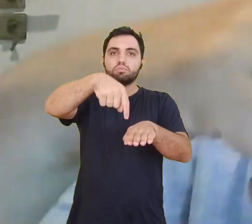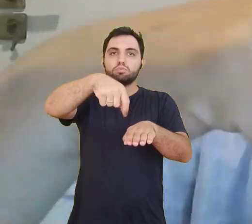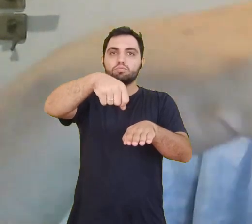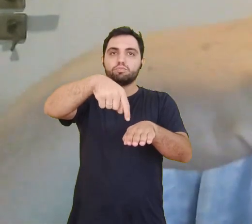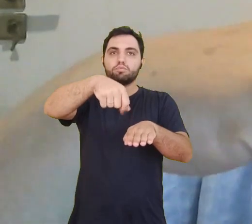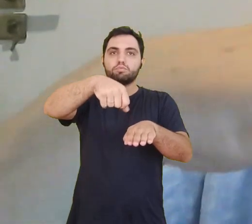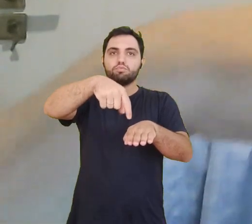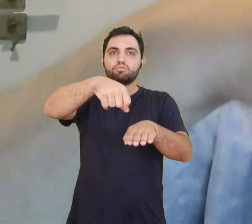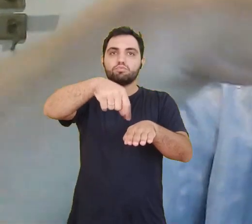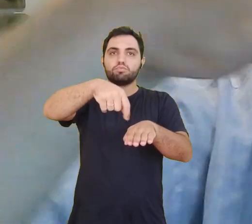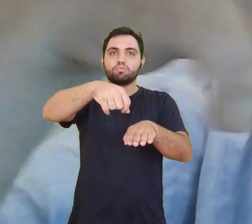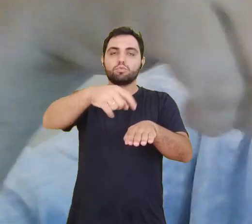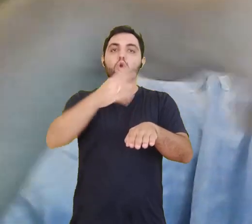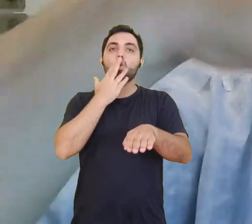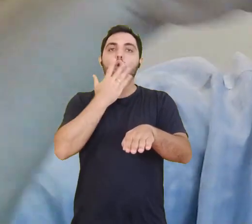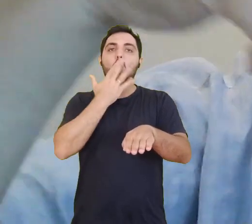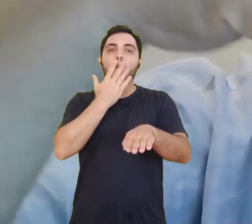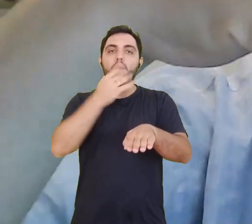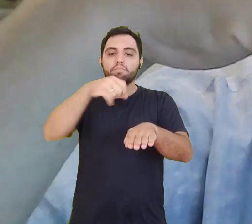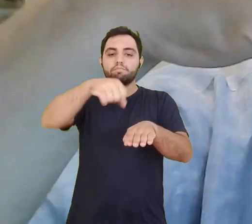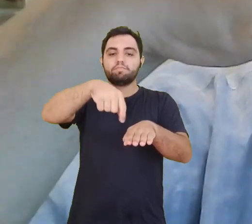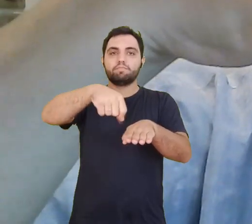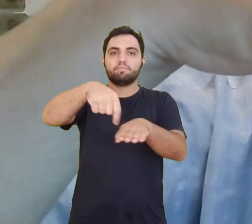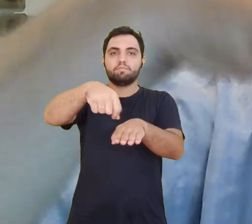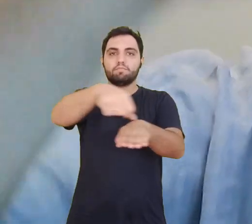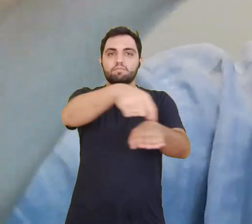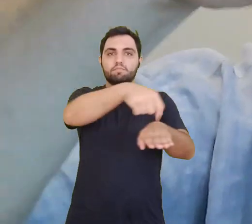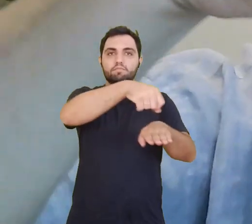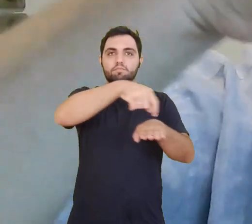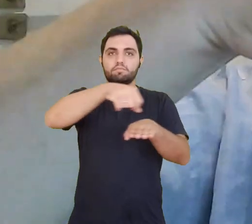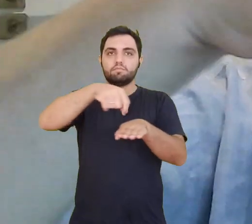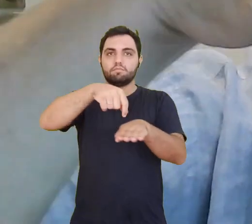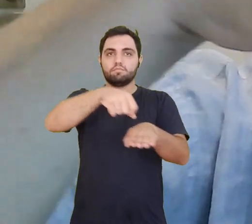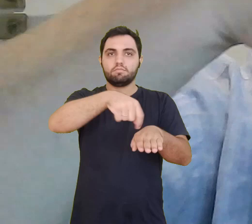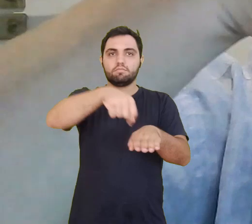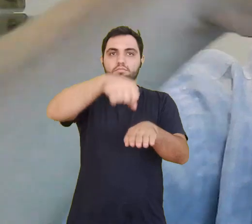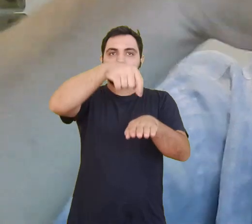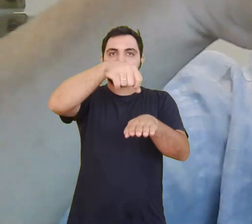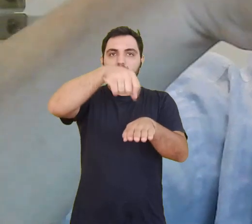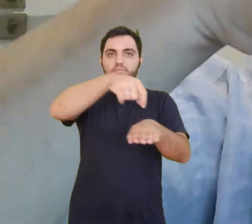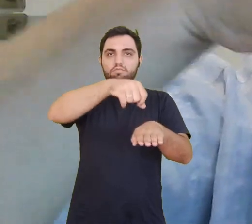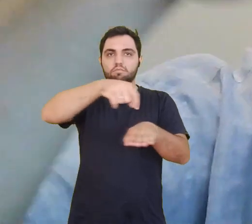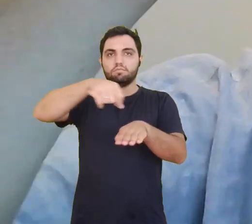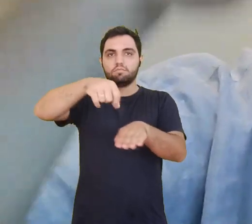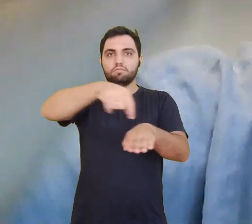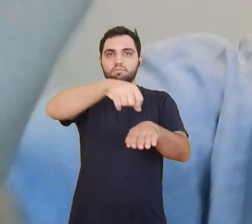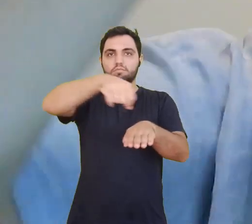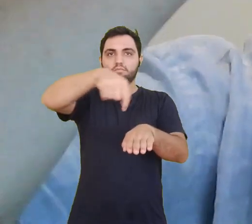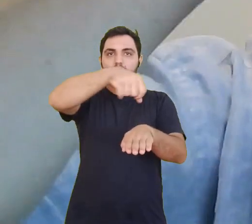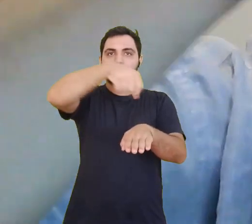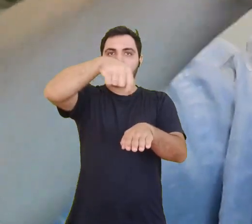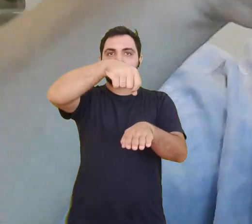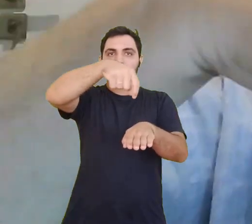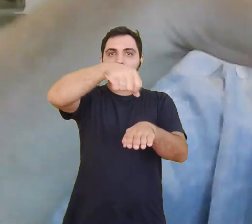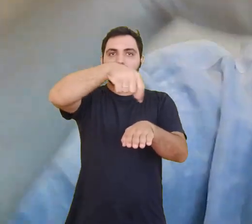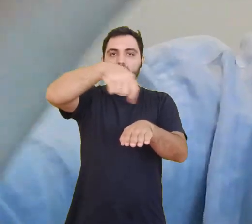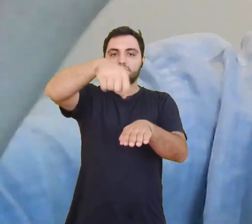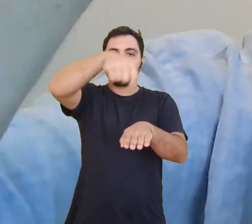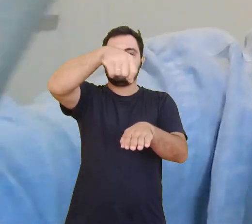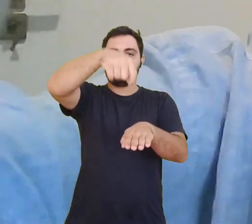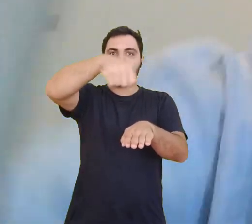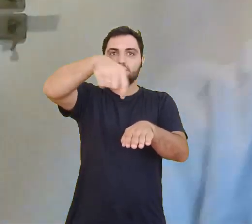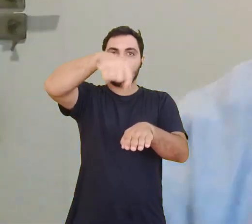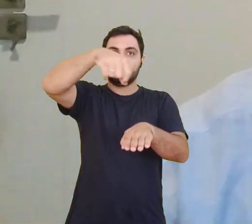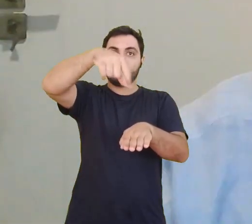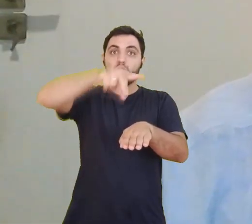tinta ali em cima. Então ele faz uma camada, a cabeça sobe um pouquinho, faz outra camada, sobe um pouquinho e assim vai subindo,